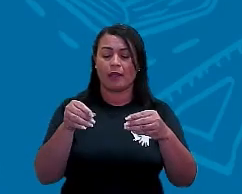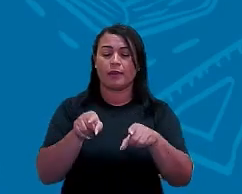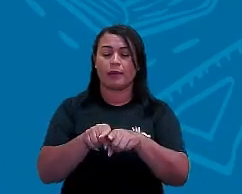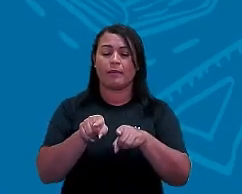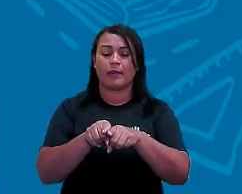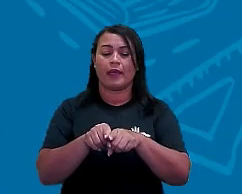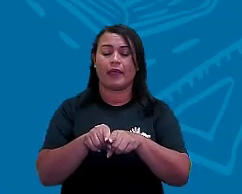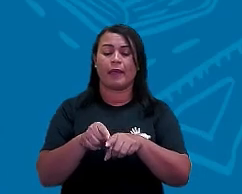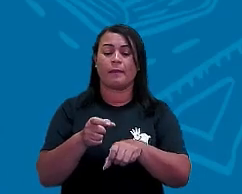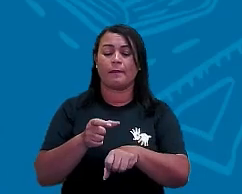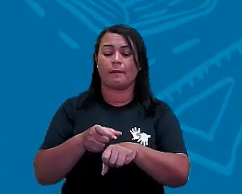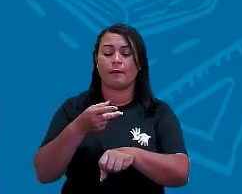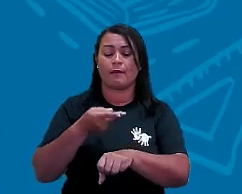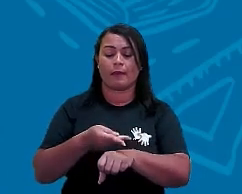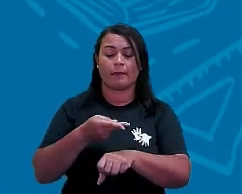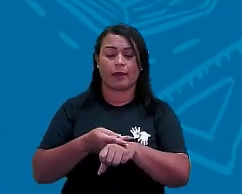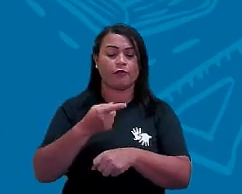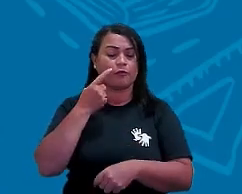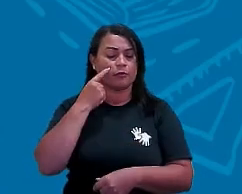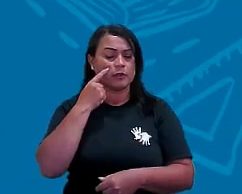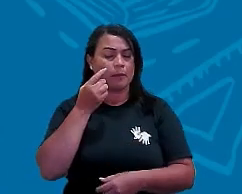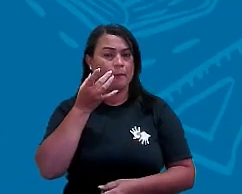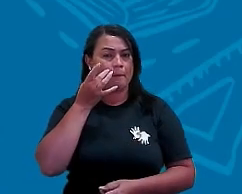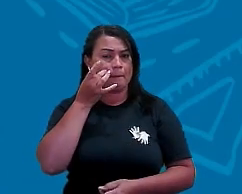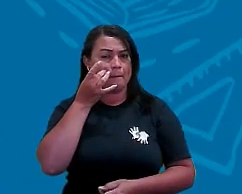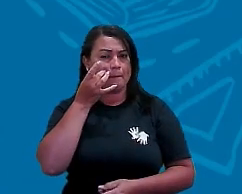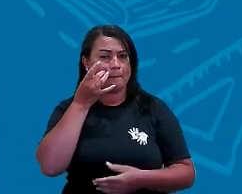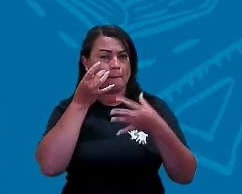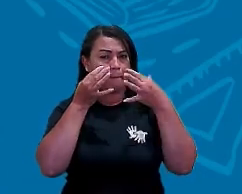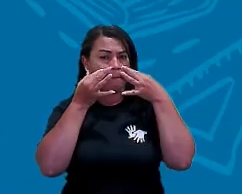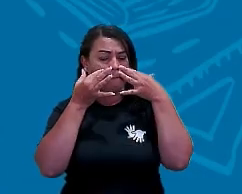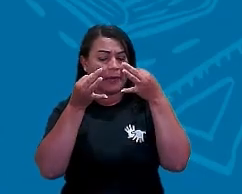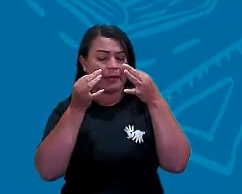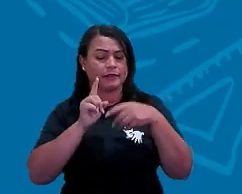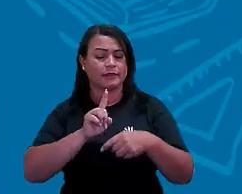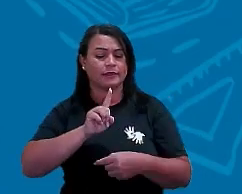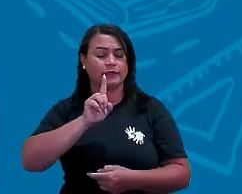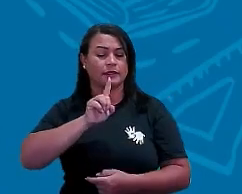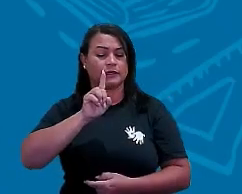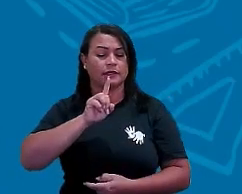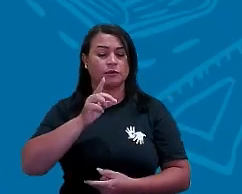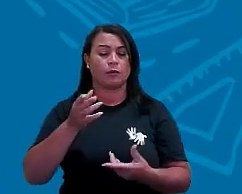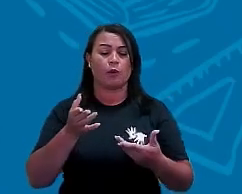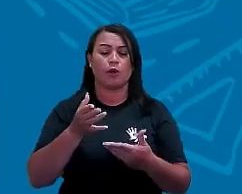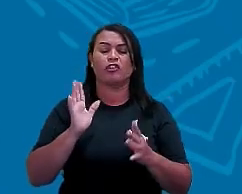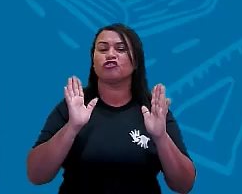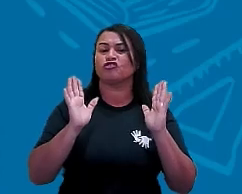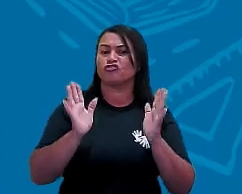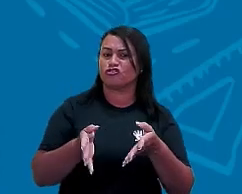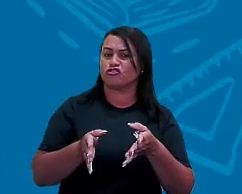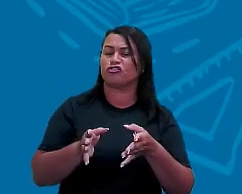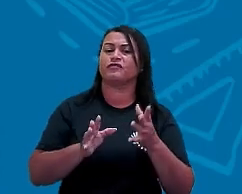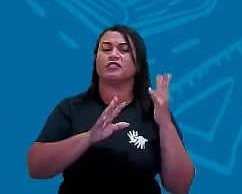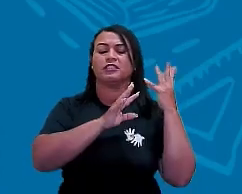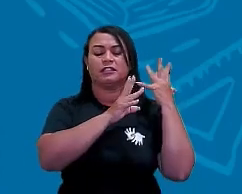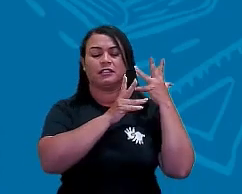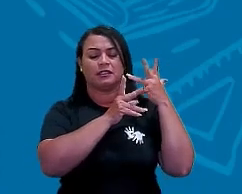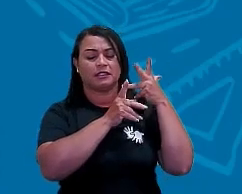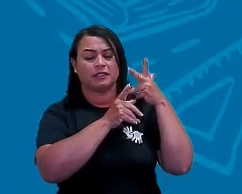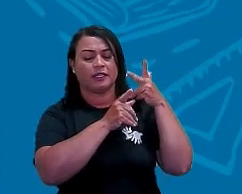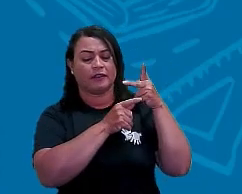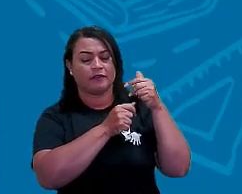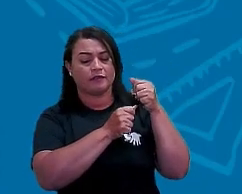moedas, tá? Então, preste atenção aqui comigo agora, que já que a gente fez essa